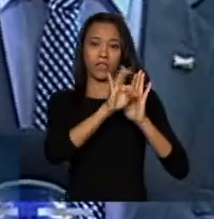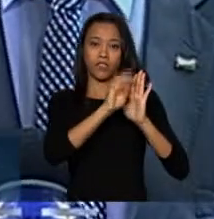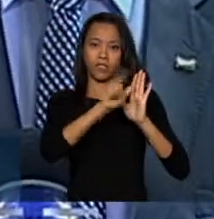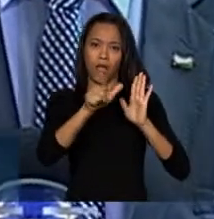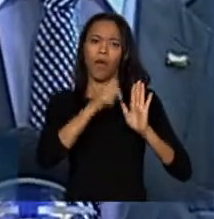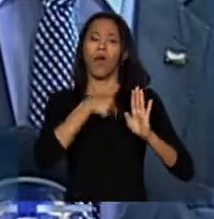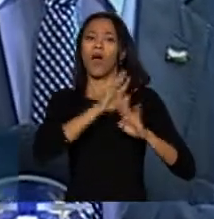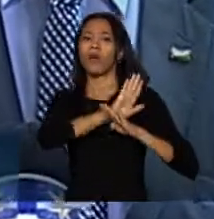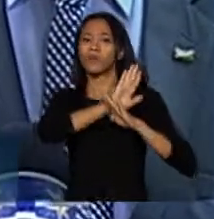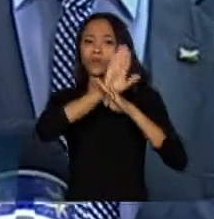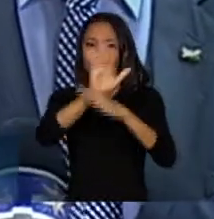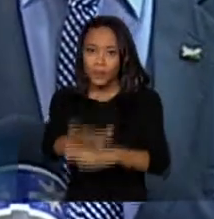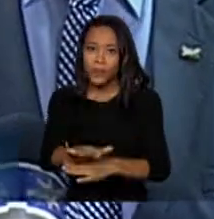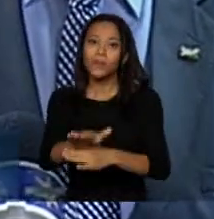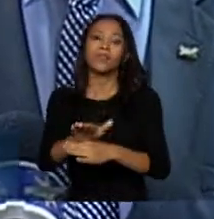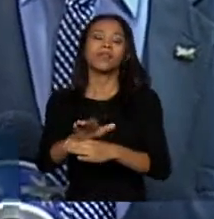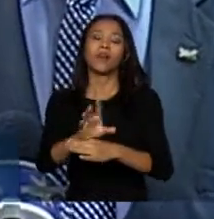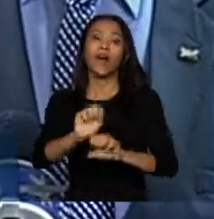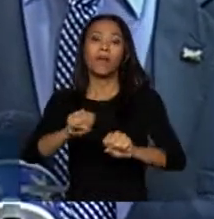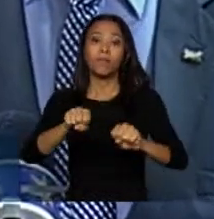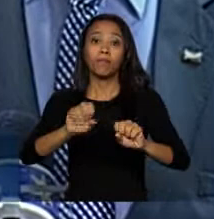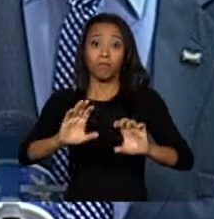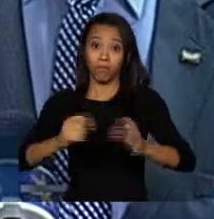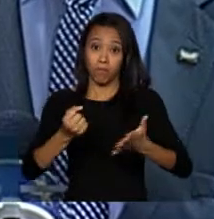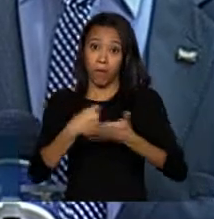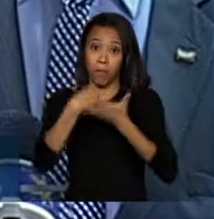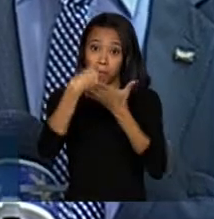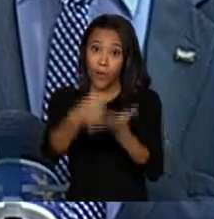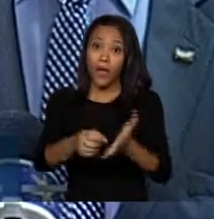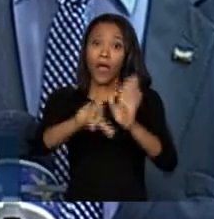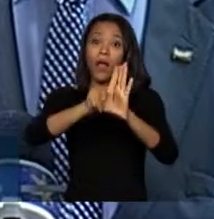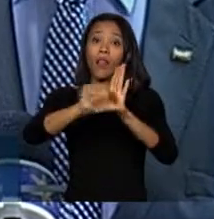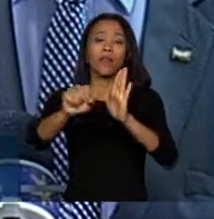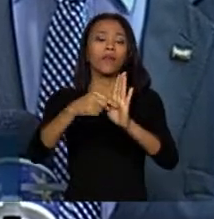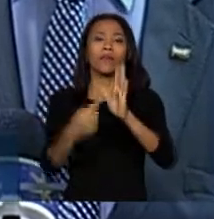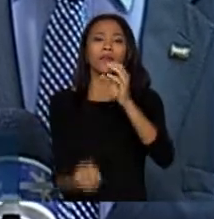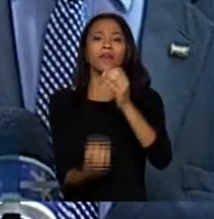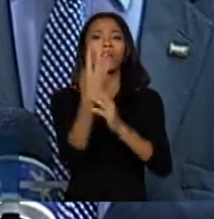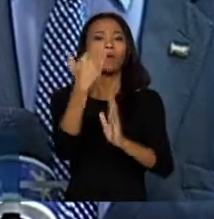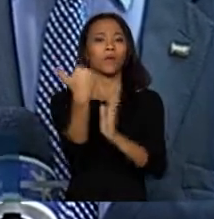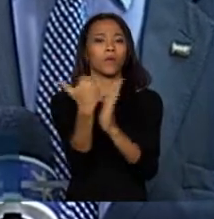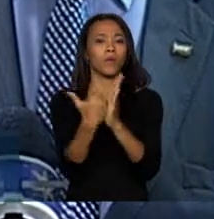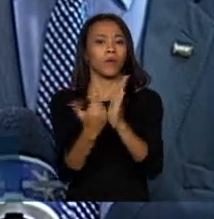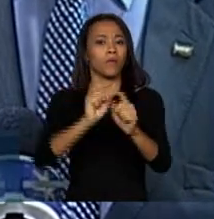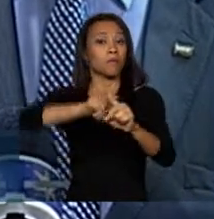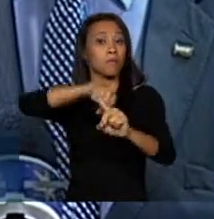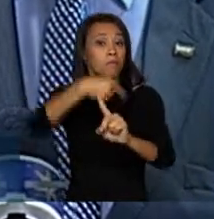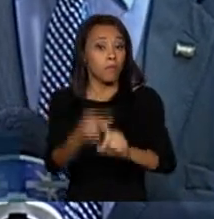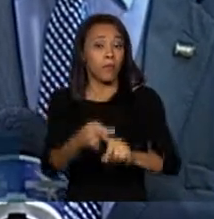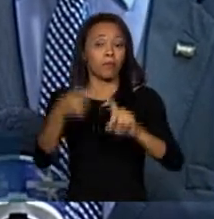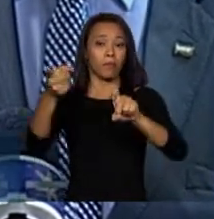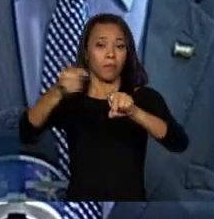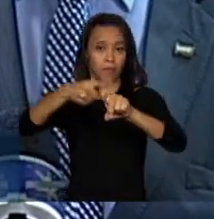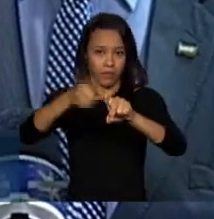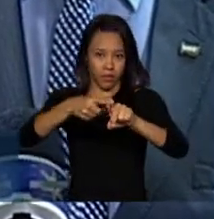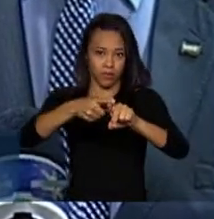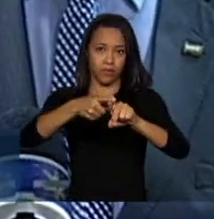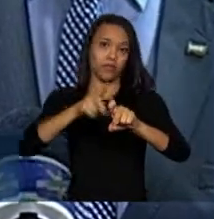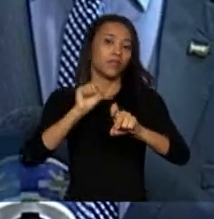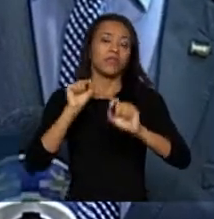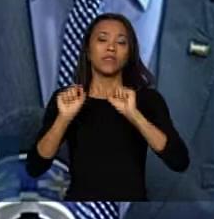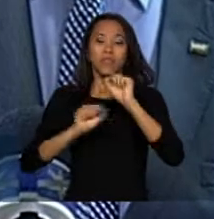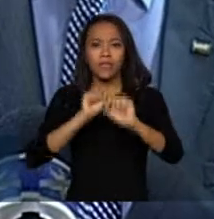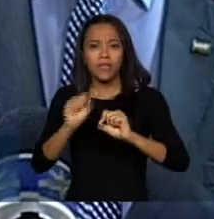programa Mais Médicos, né, e que nos permite, a médio prazo, trabalhar com a possibilidade de conseguir